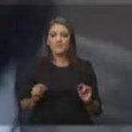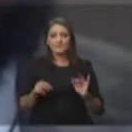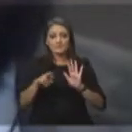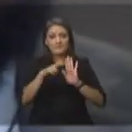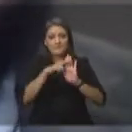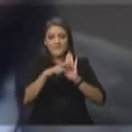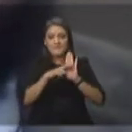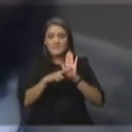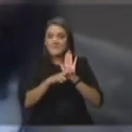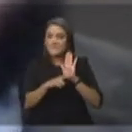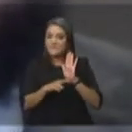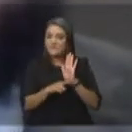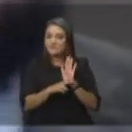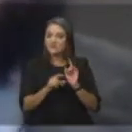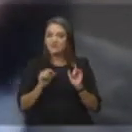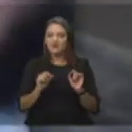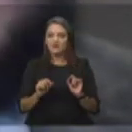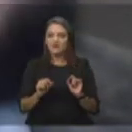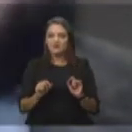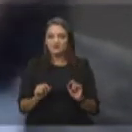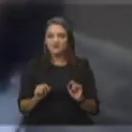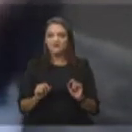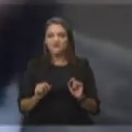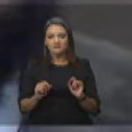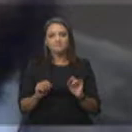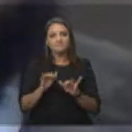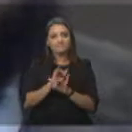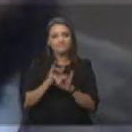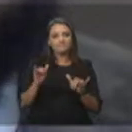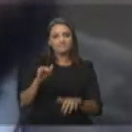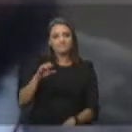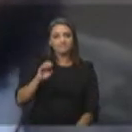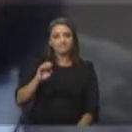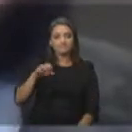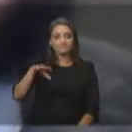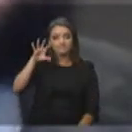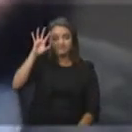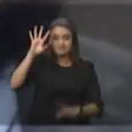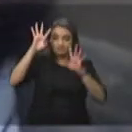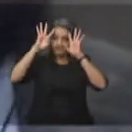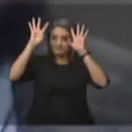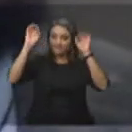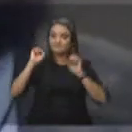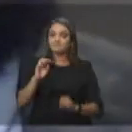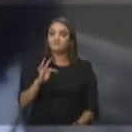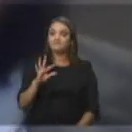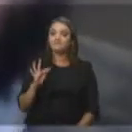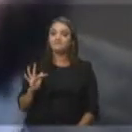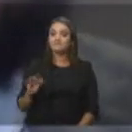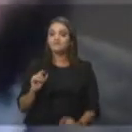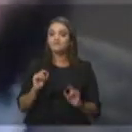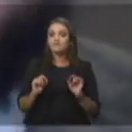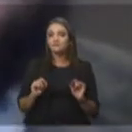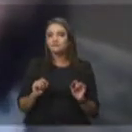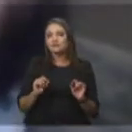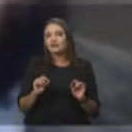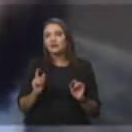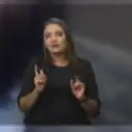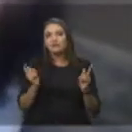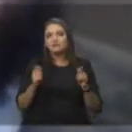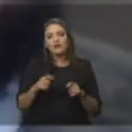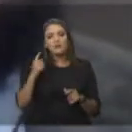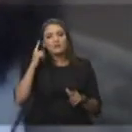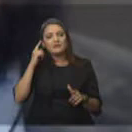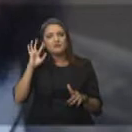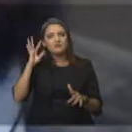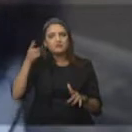bom aviso ao tribunal e também à relatoria, no sentido que sequer seria o caso de se cogitar de uma sentença